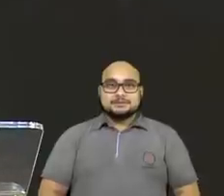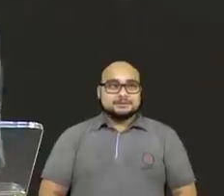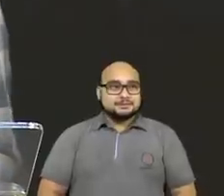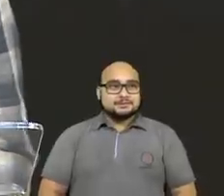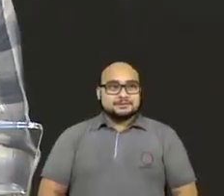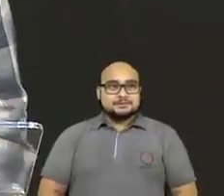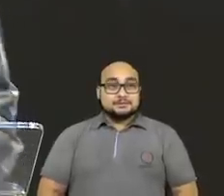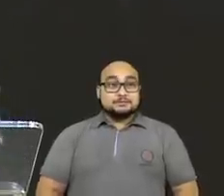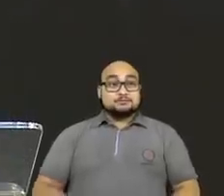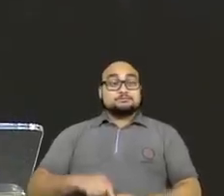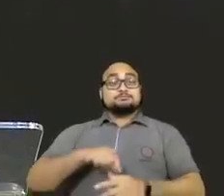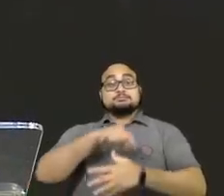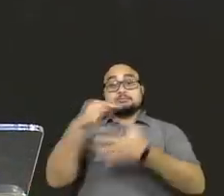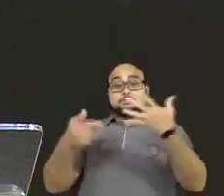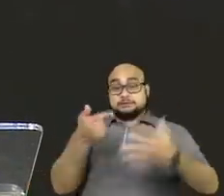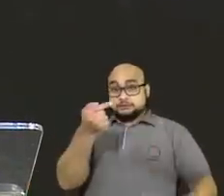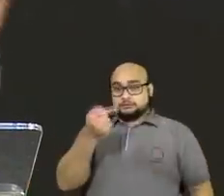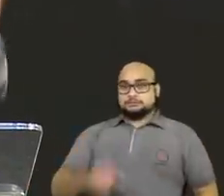Sétimo.